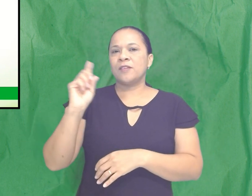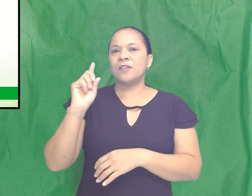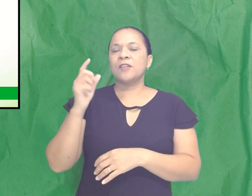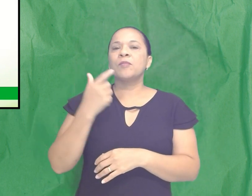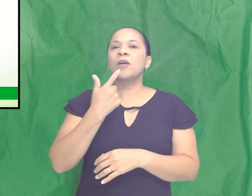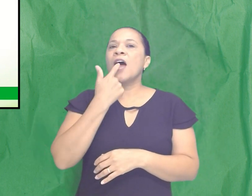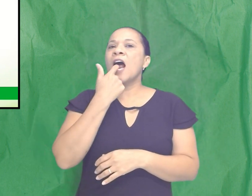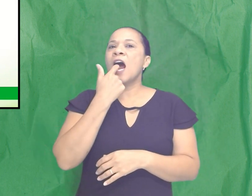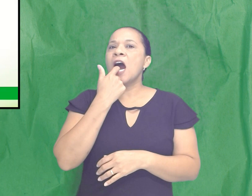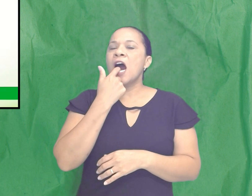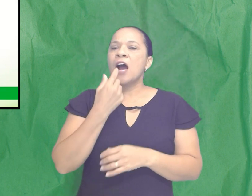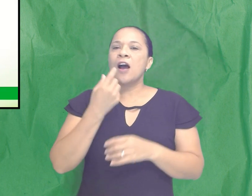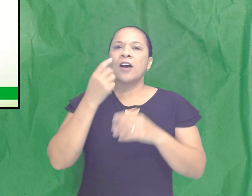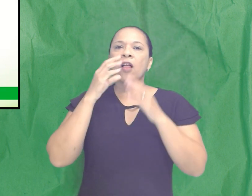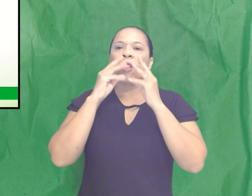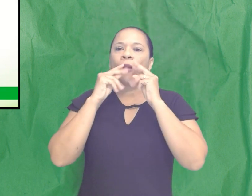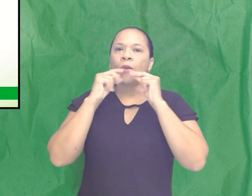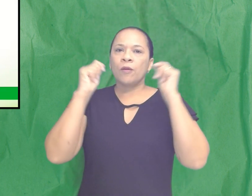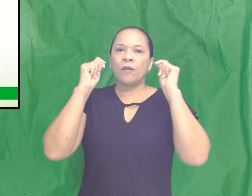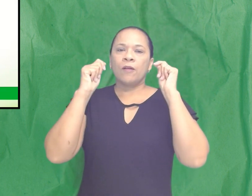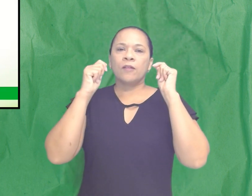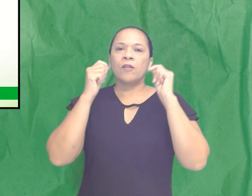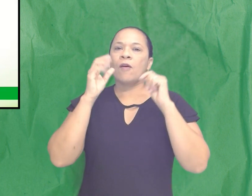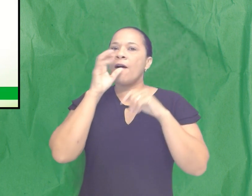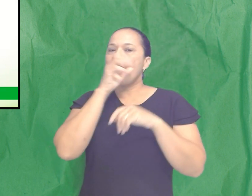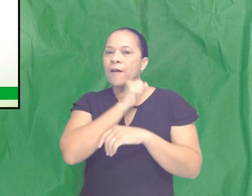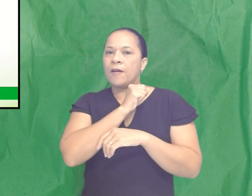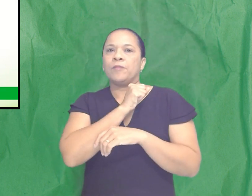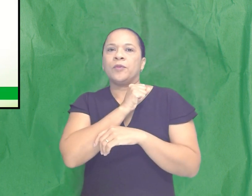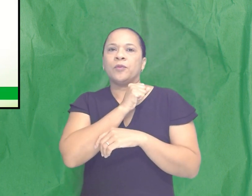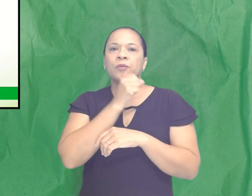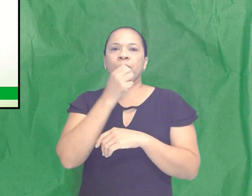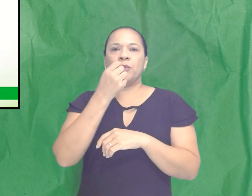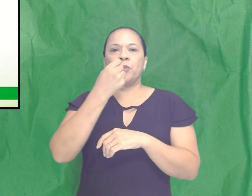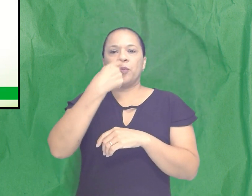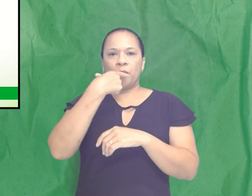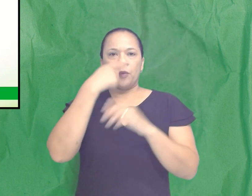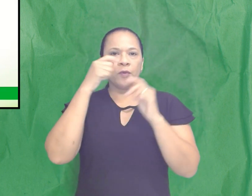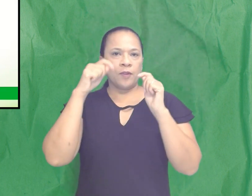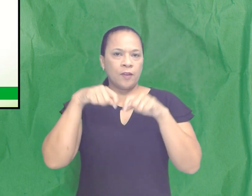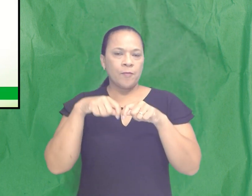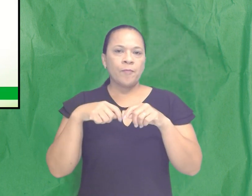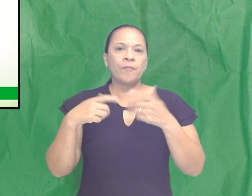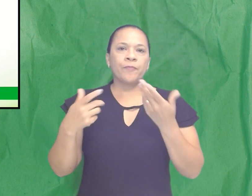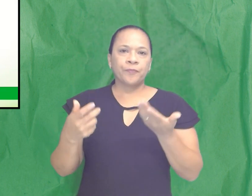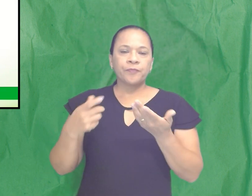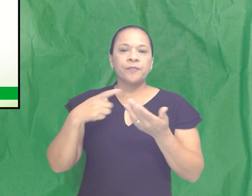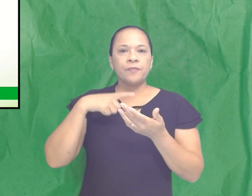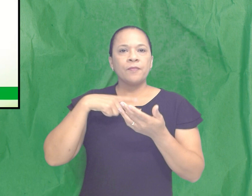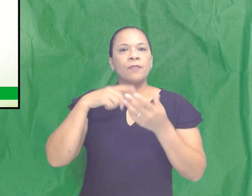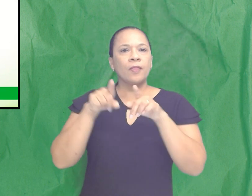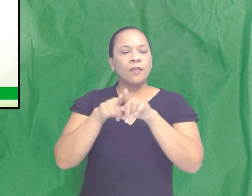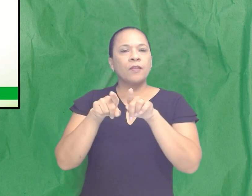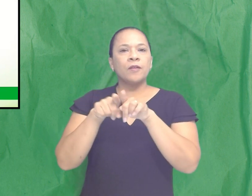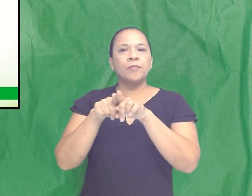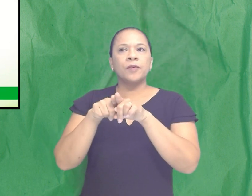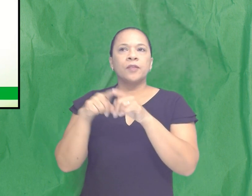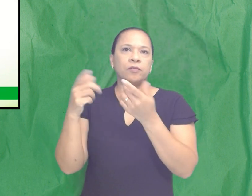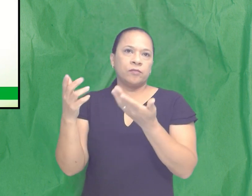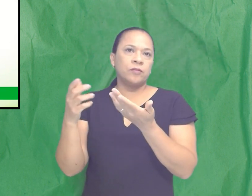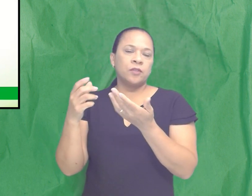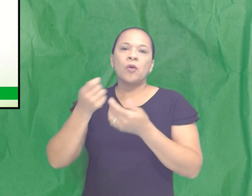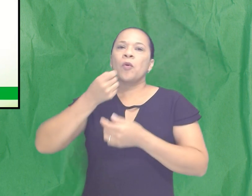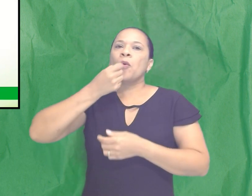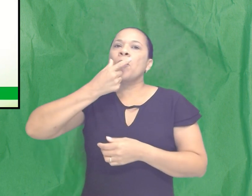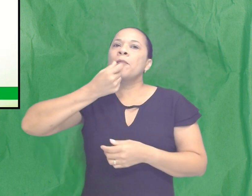metabolização. Então, ela chega bem mais rápido do que pela via oral, tá? A forma farmacêutica